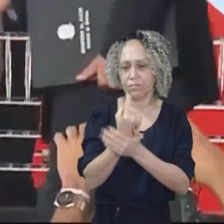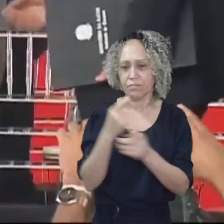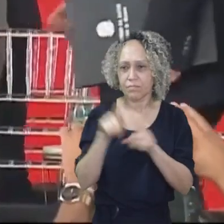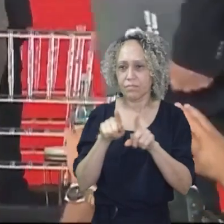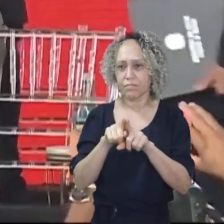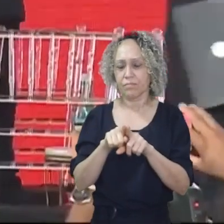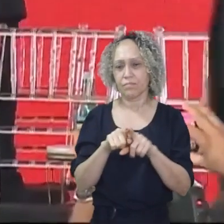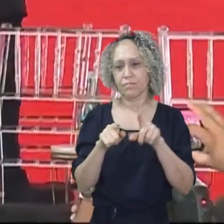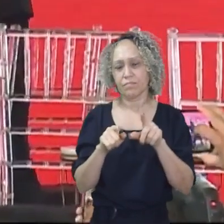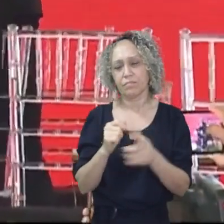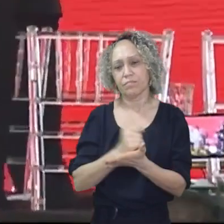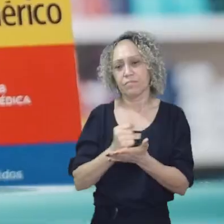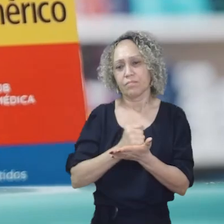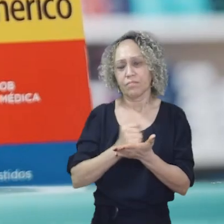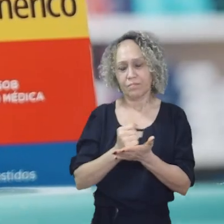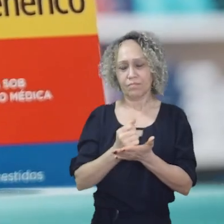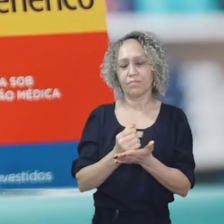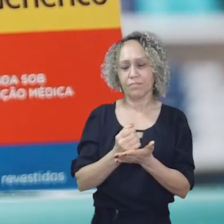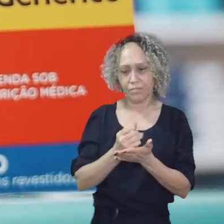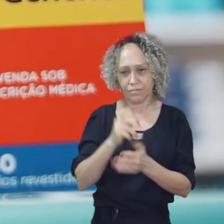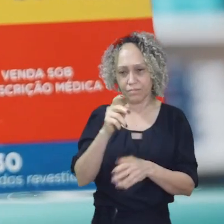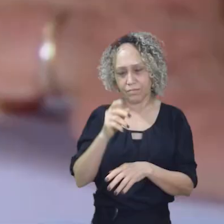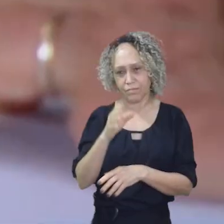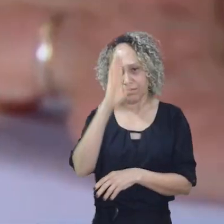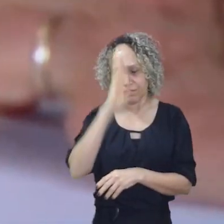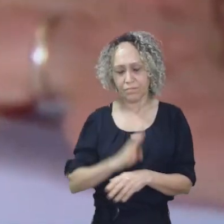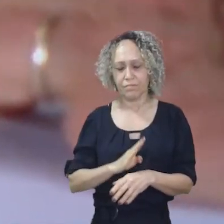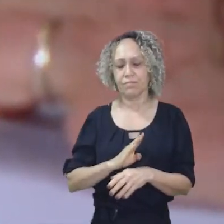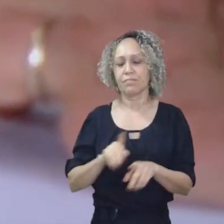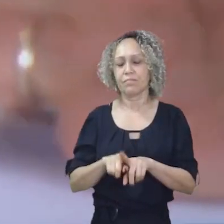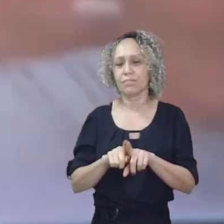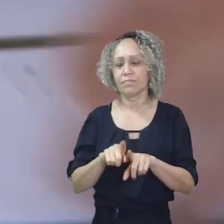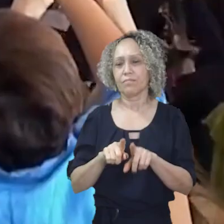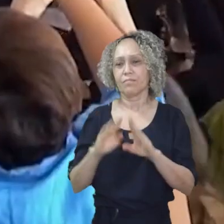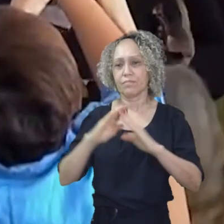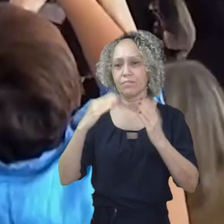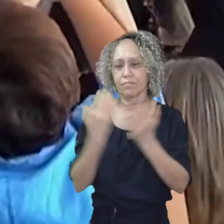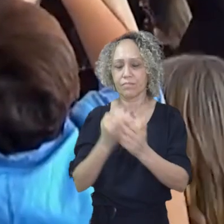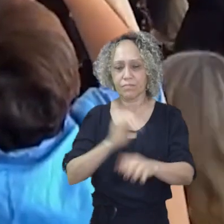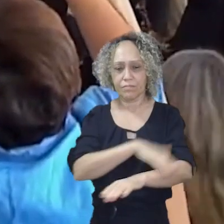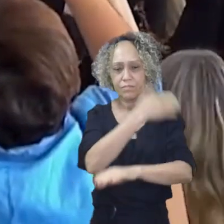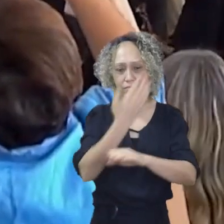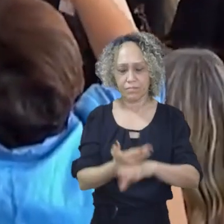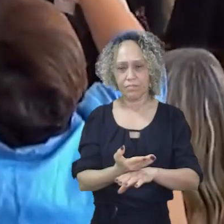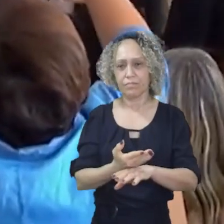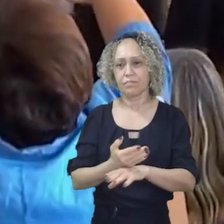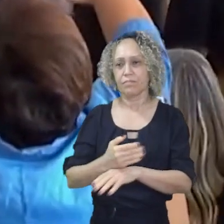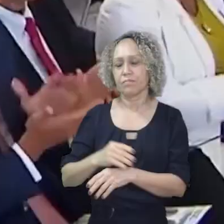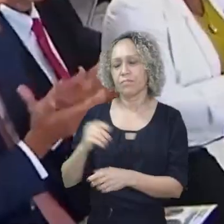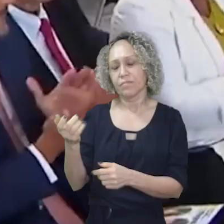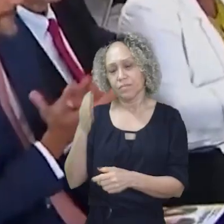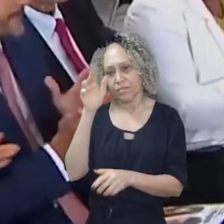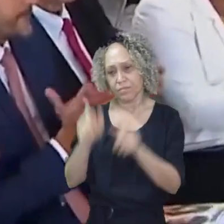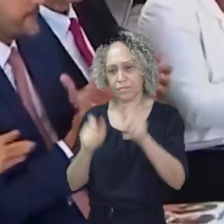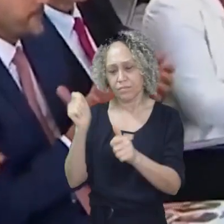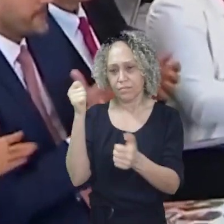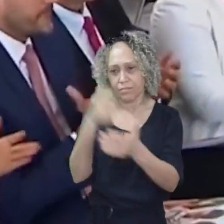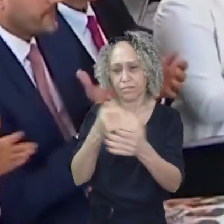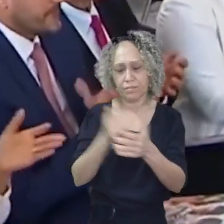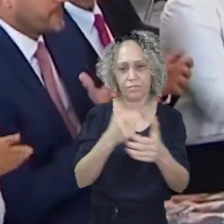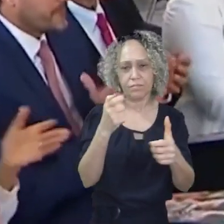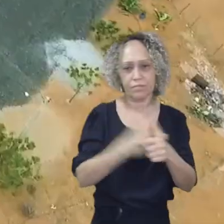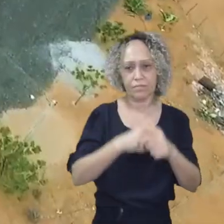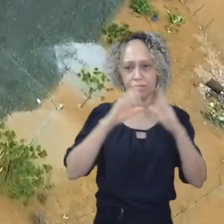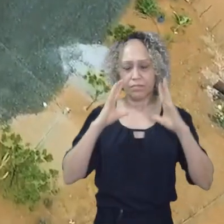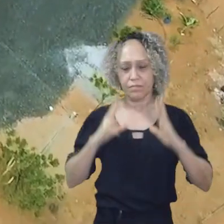além do relançamento da Farmácia Popular, da criação do programa Escola em Tempo Integral, do Desenrola e do